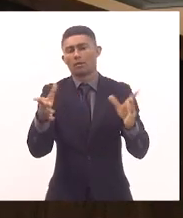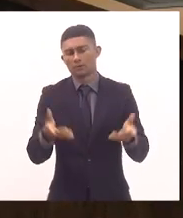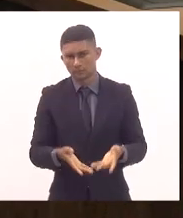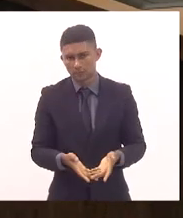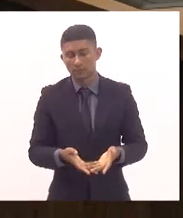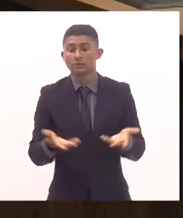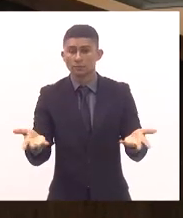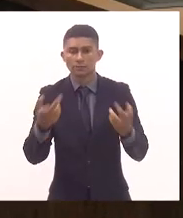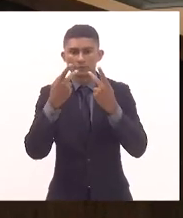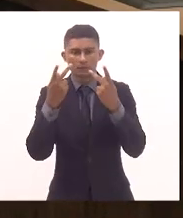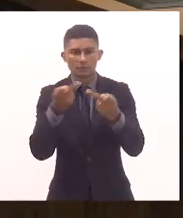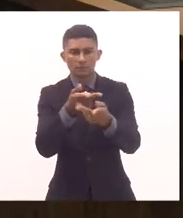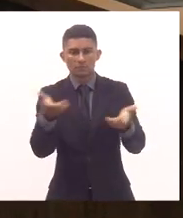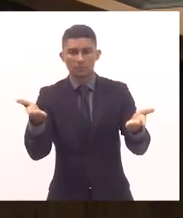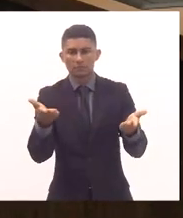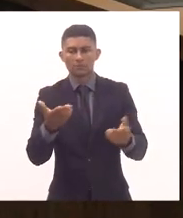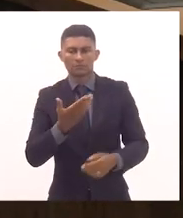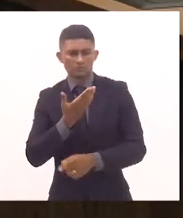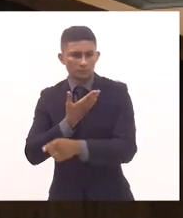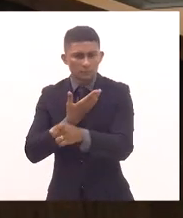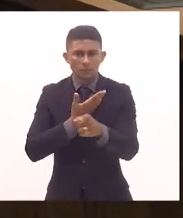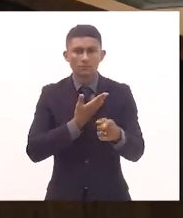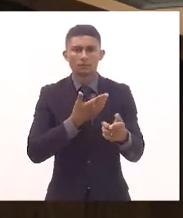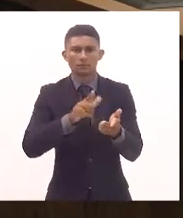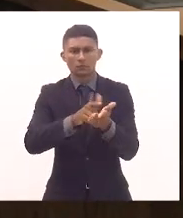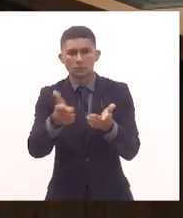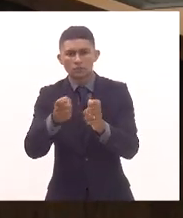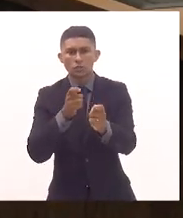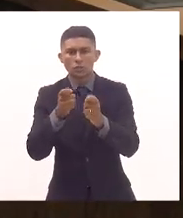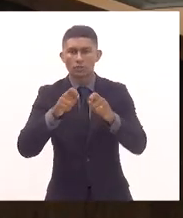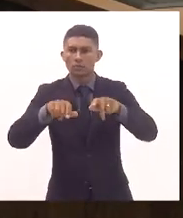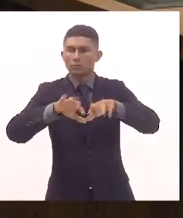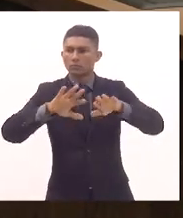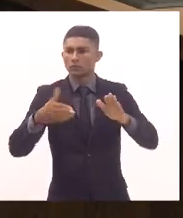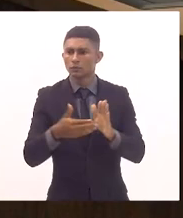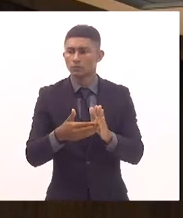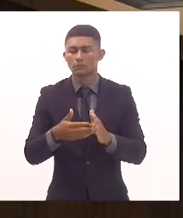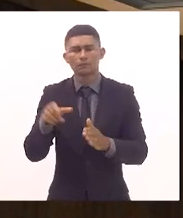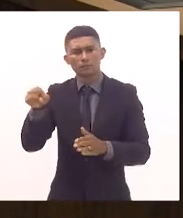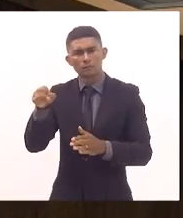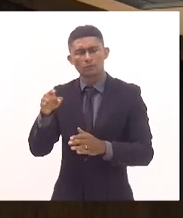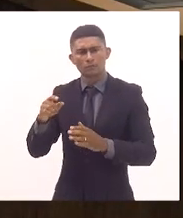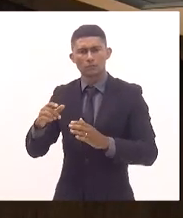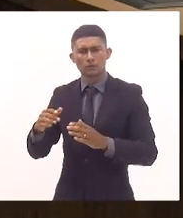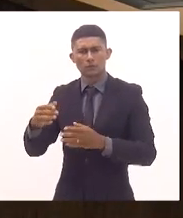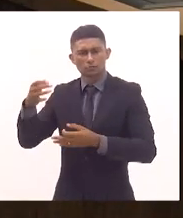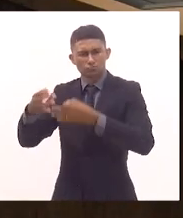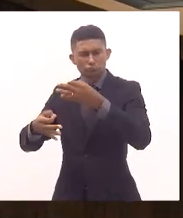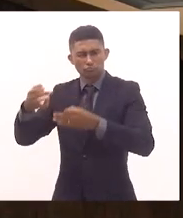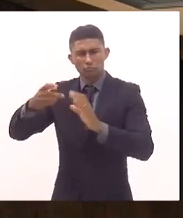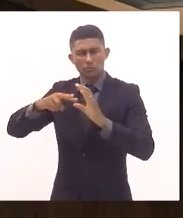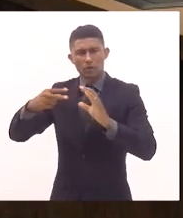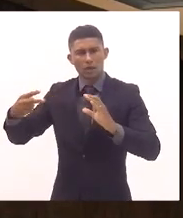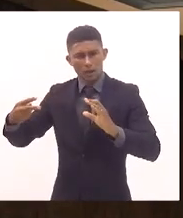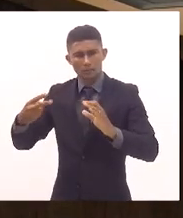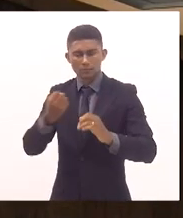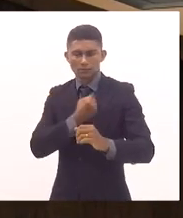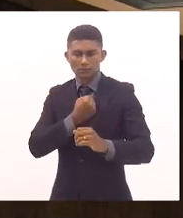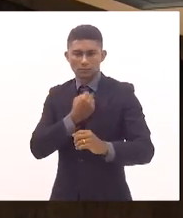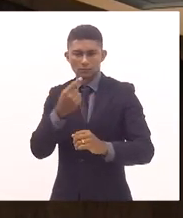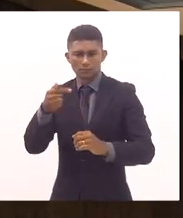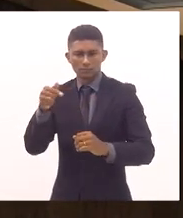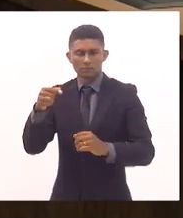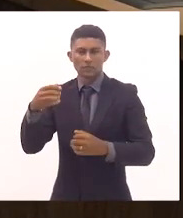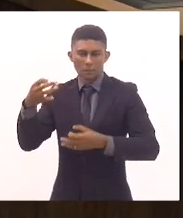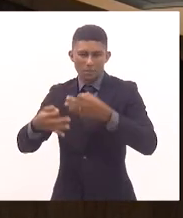afirmar a todos meus pares, à imprensa, que a decisão da 17ª Câmara Civil do Tribunal de Justiça